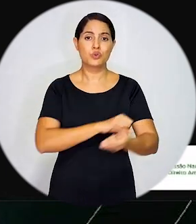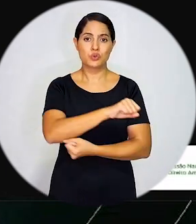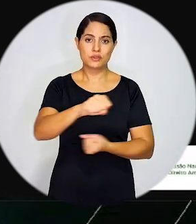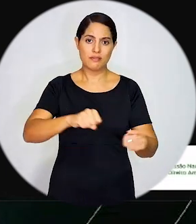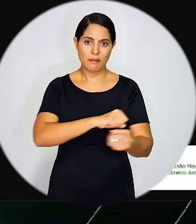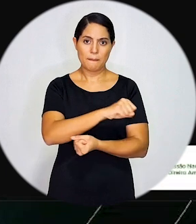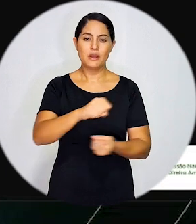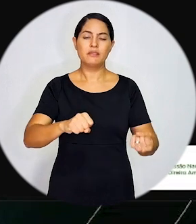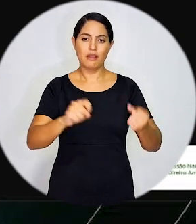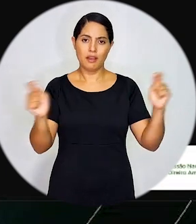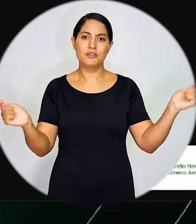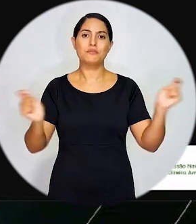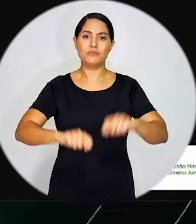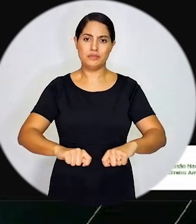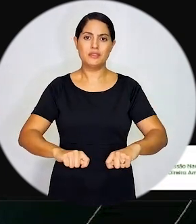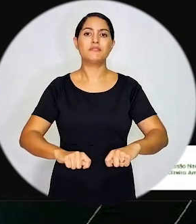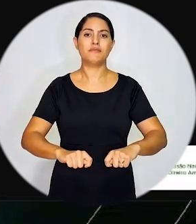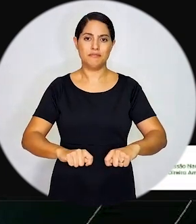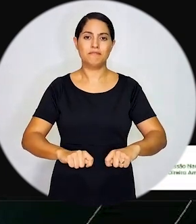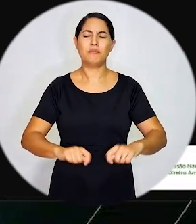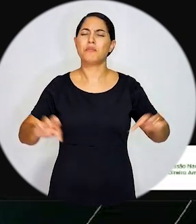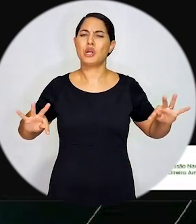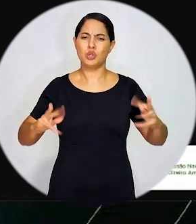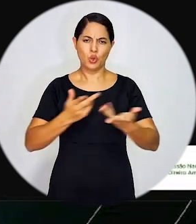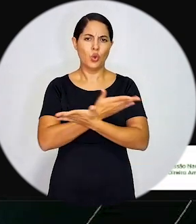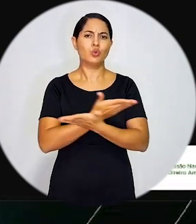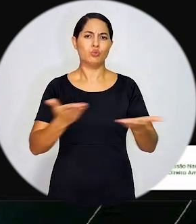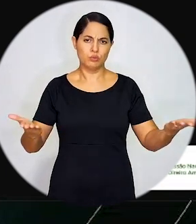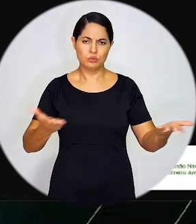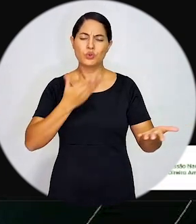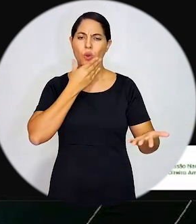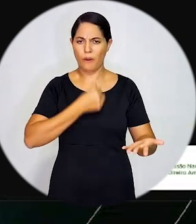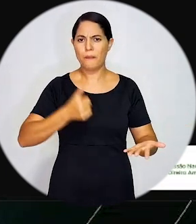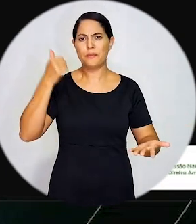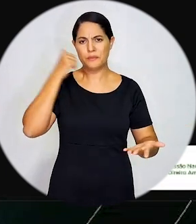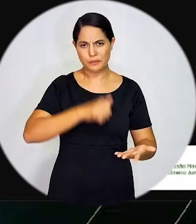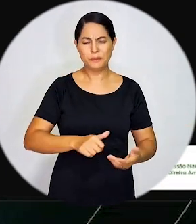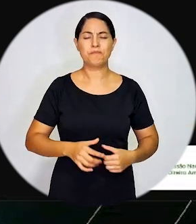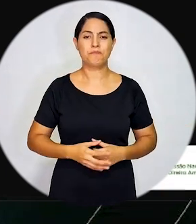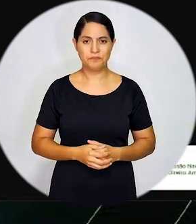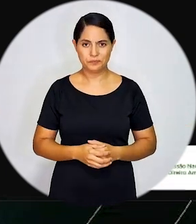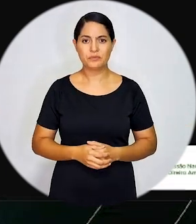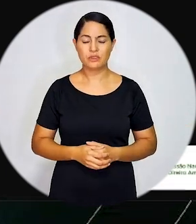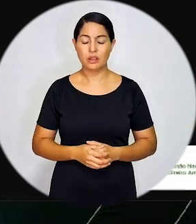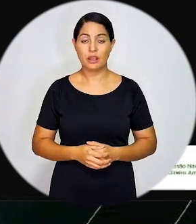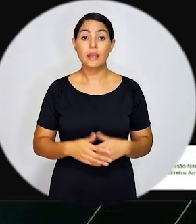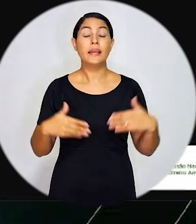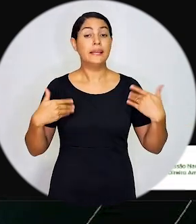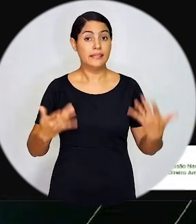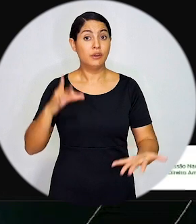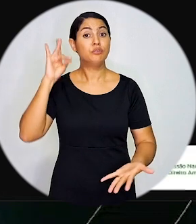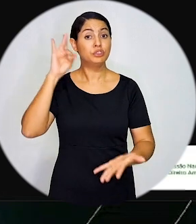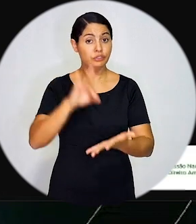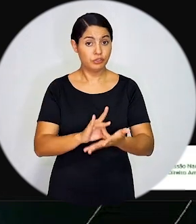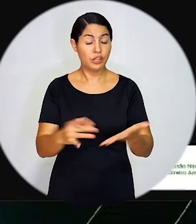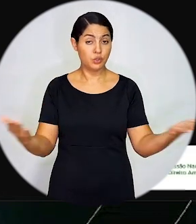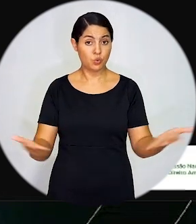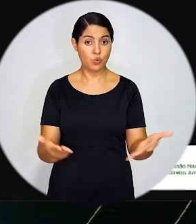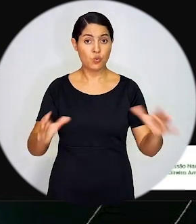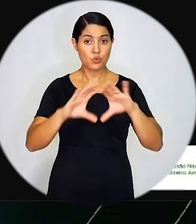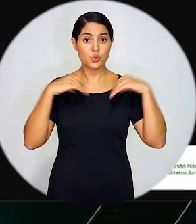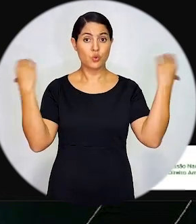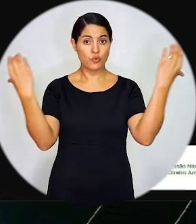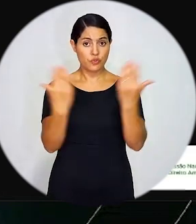sustentável para todos e todas. Ressalto, senhoras e senhores, diante disso, a relevância